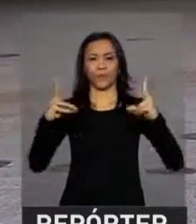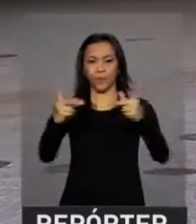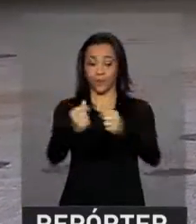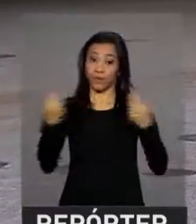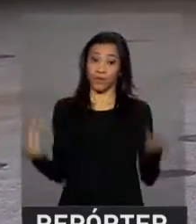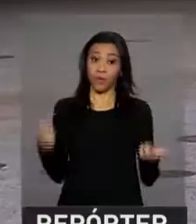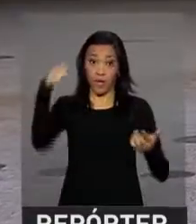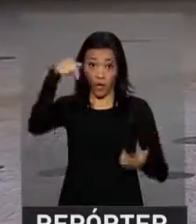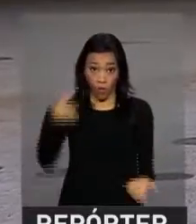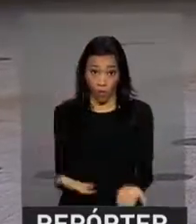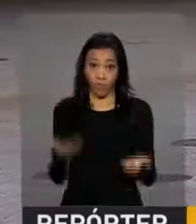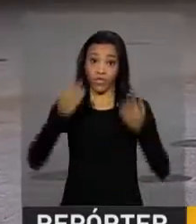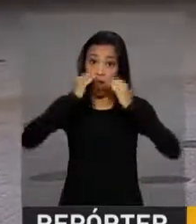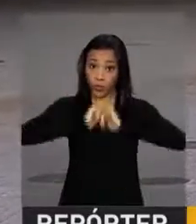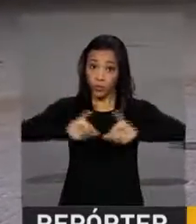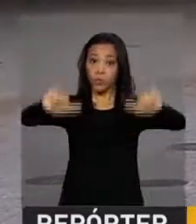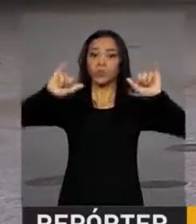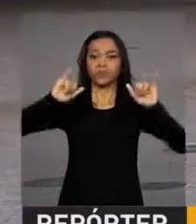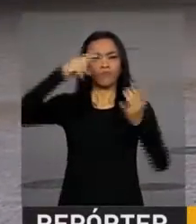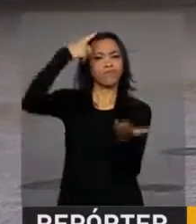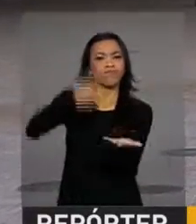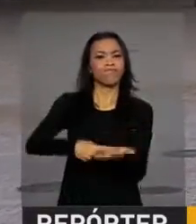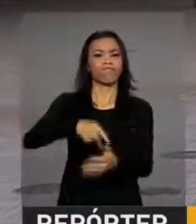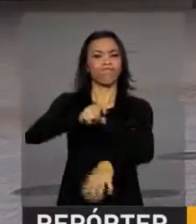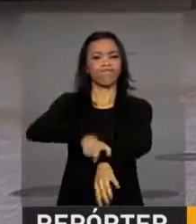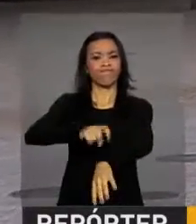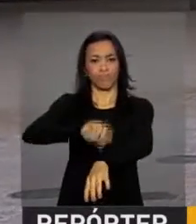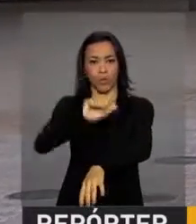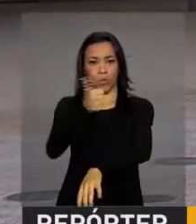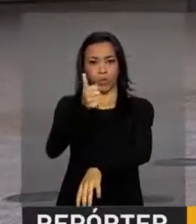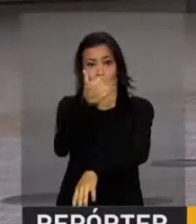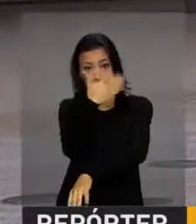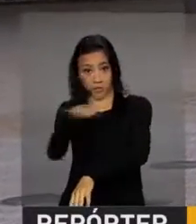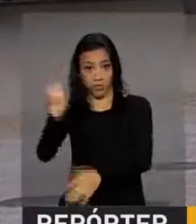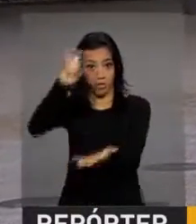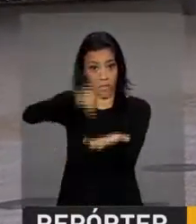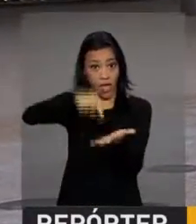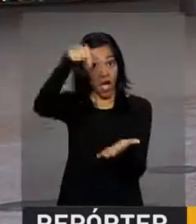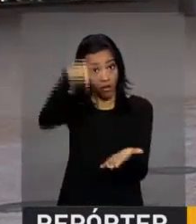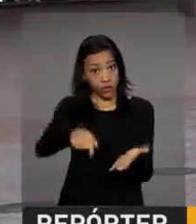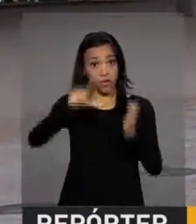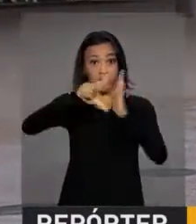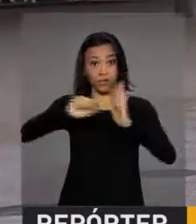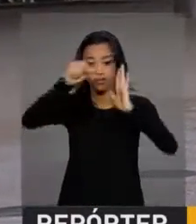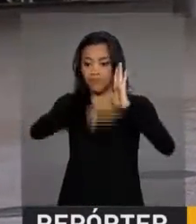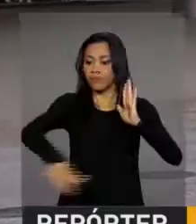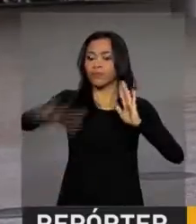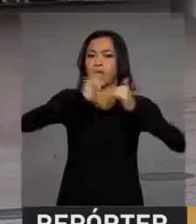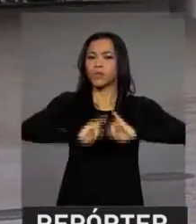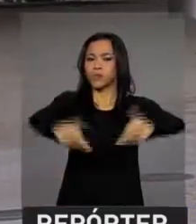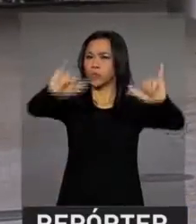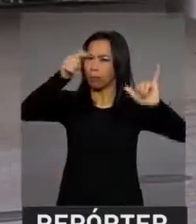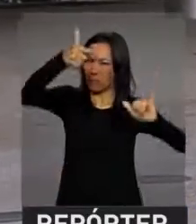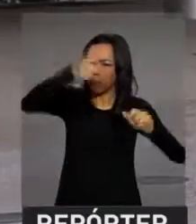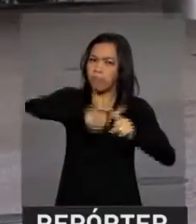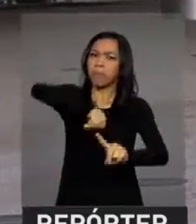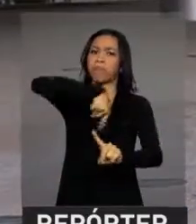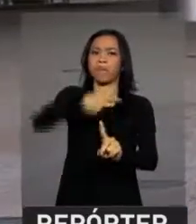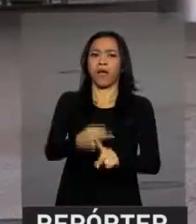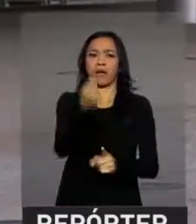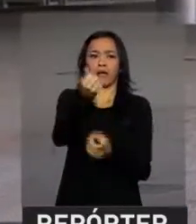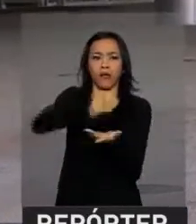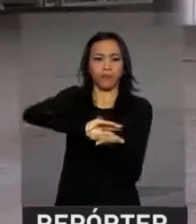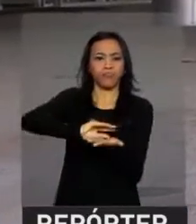esse anúncio a que você se referiu está marcado para as 11h30 da manhã aqui no Palácio do Planalto, um anúncio de mais recursos para a